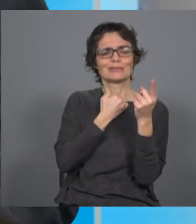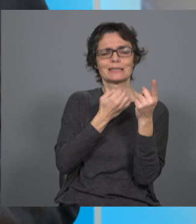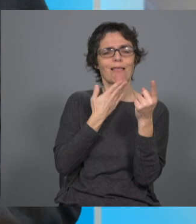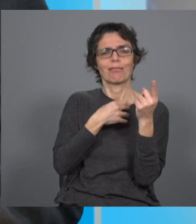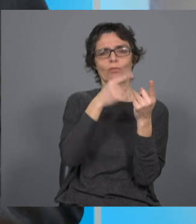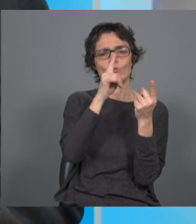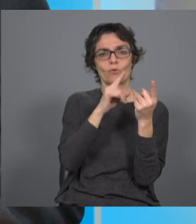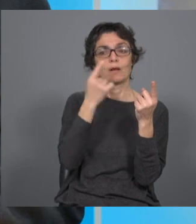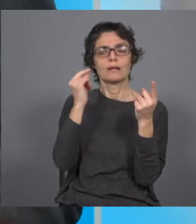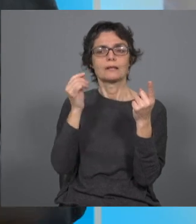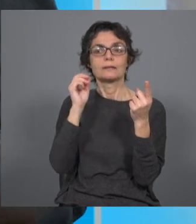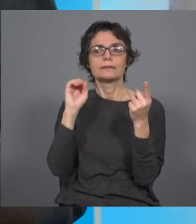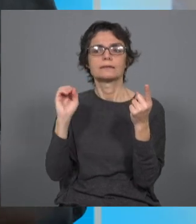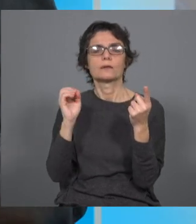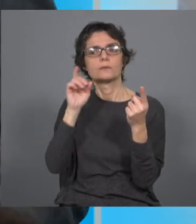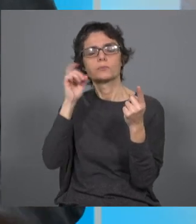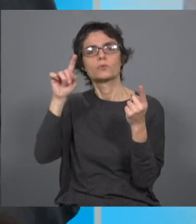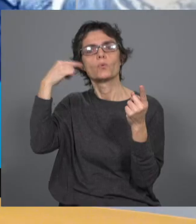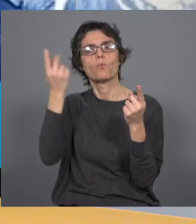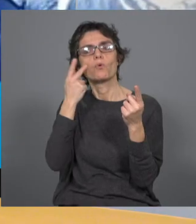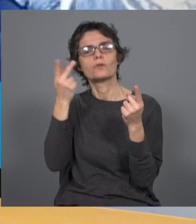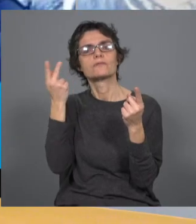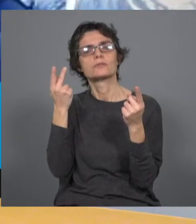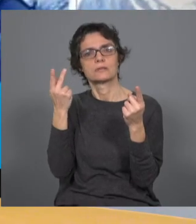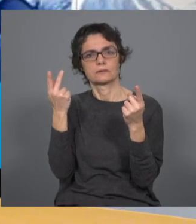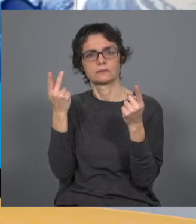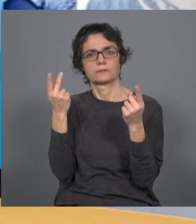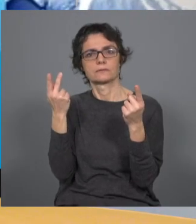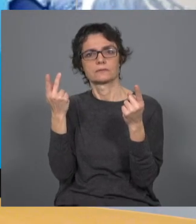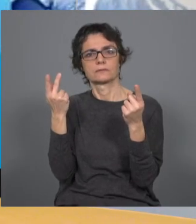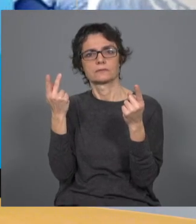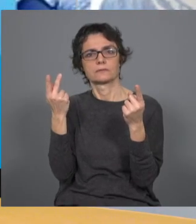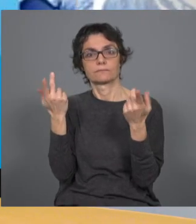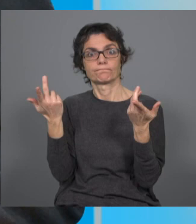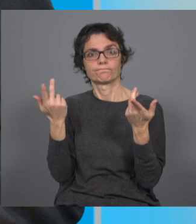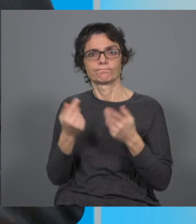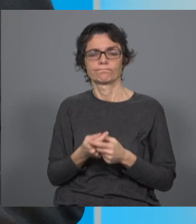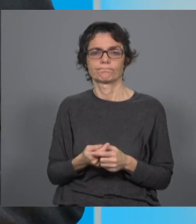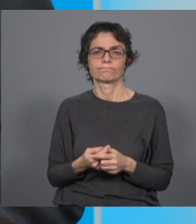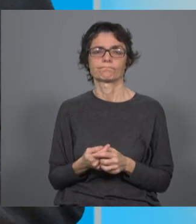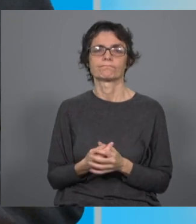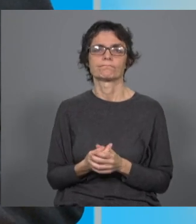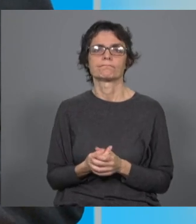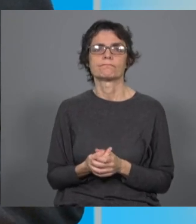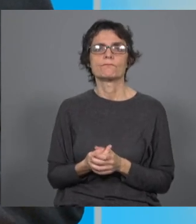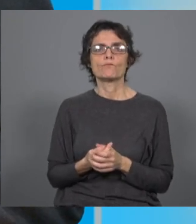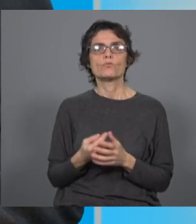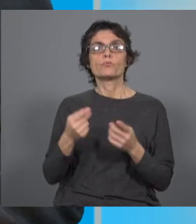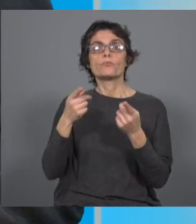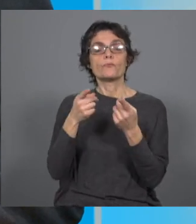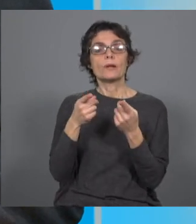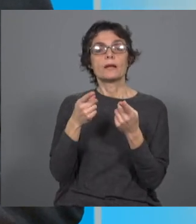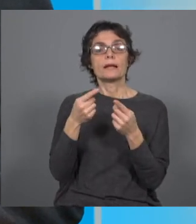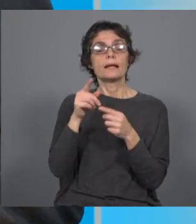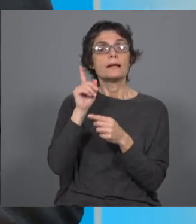vida. Mas é preciso assumir a vida real, não é? Evidentemente, porque senão somos infelizes. Mas subir essa vida real passa